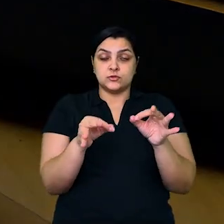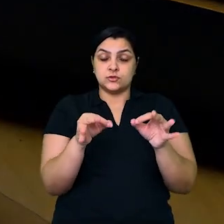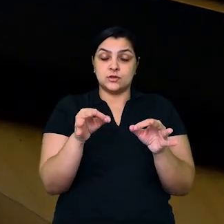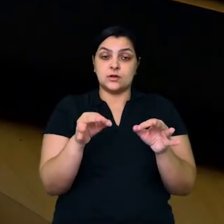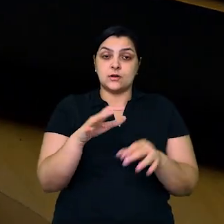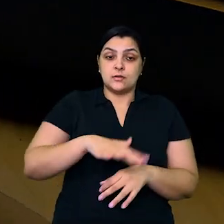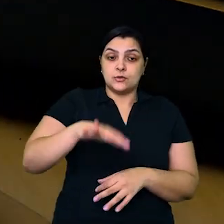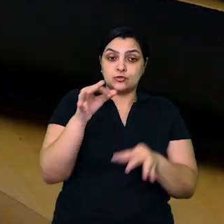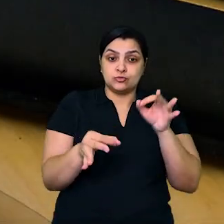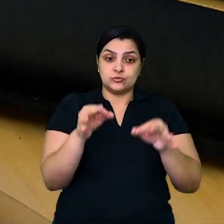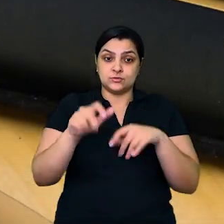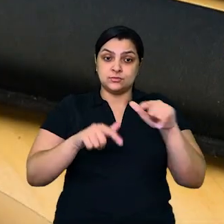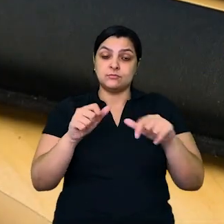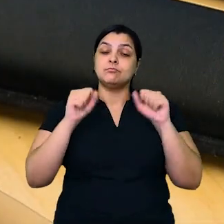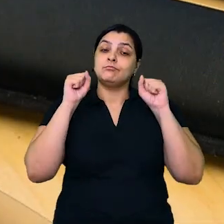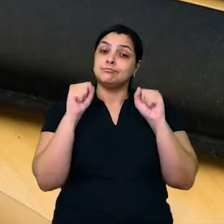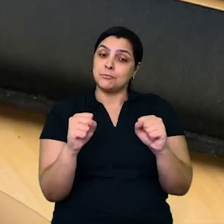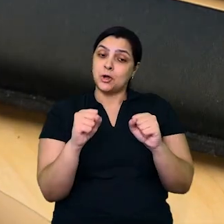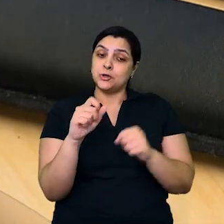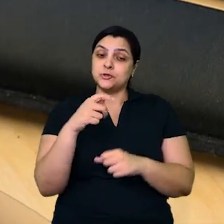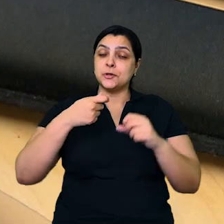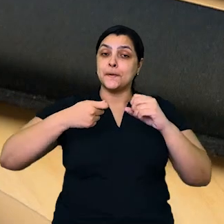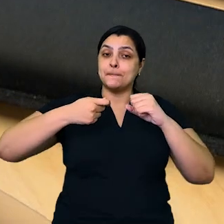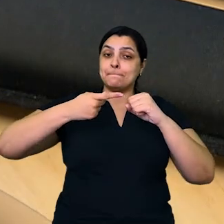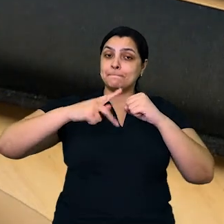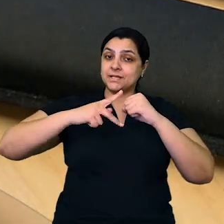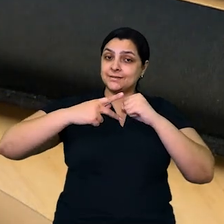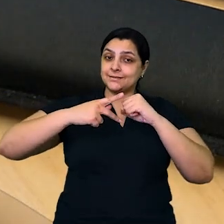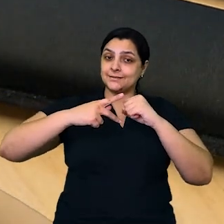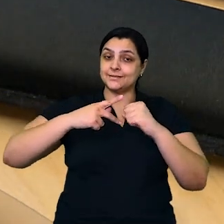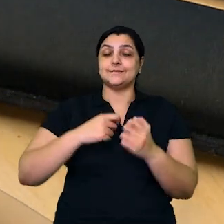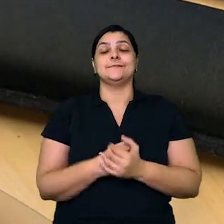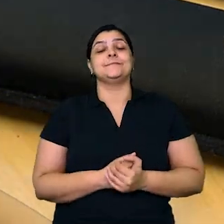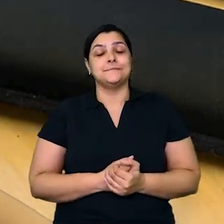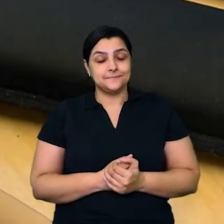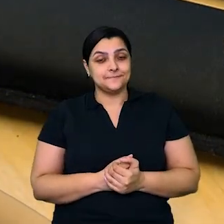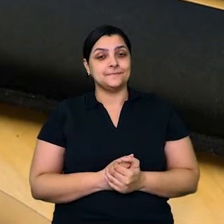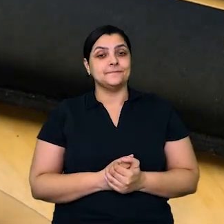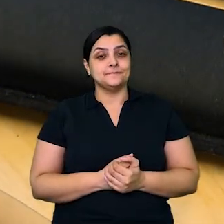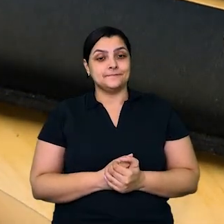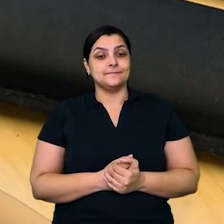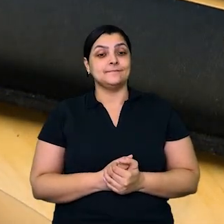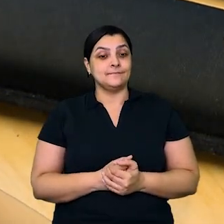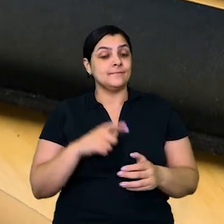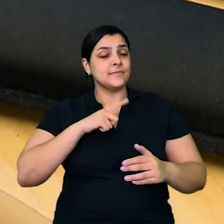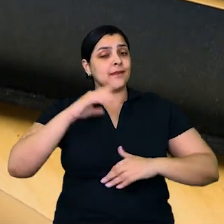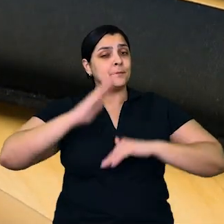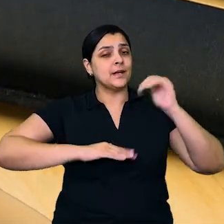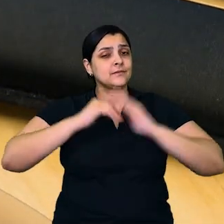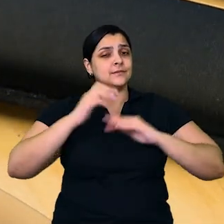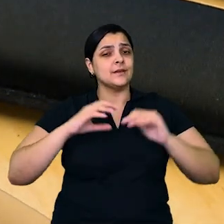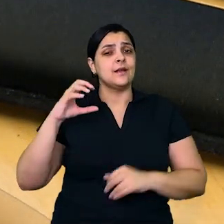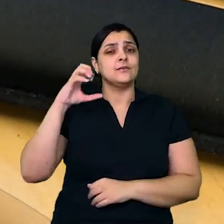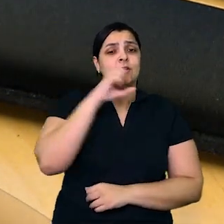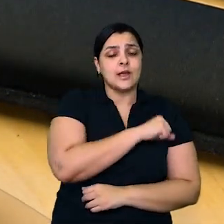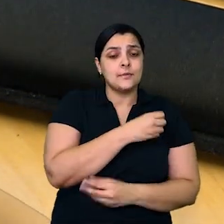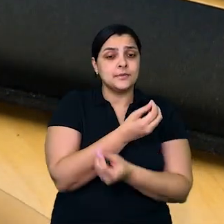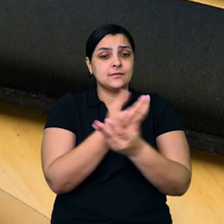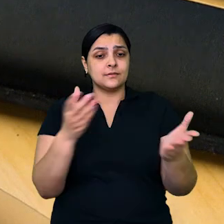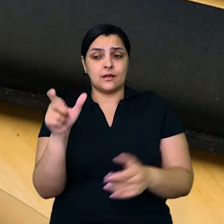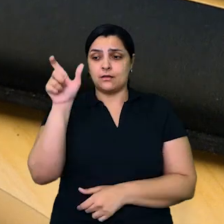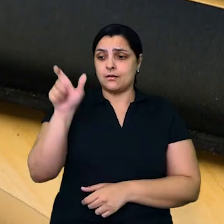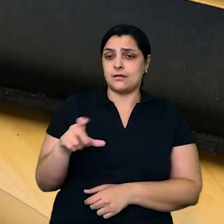do Trabalho agora podem ser feitos via Pix. A novidade trouxe mais agilidade e praticidade para partes